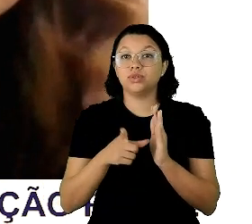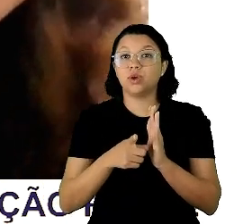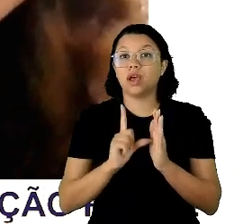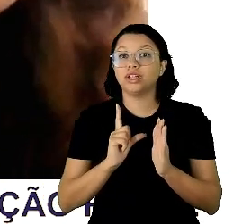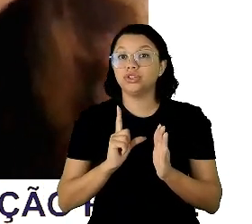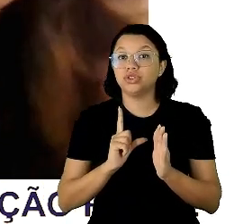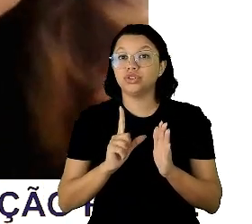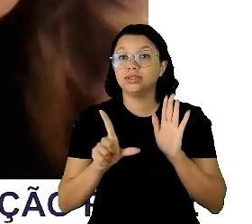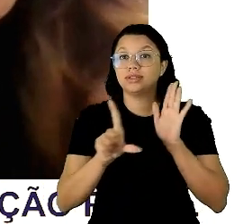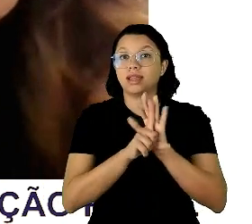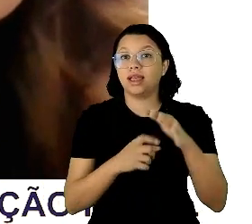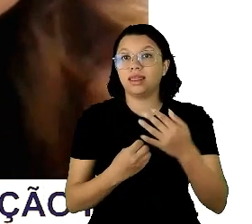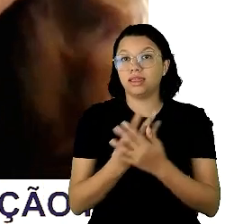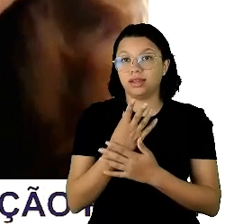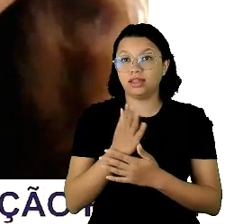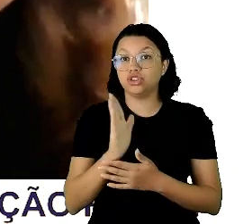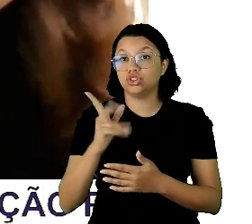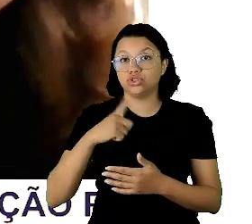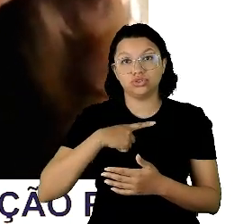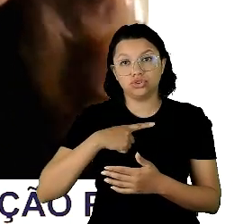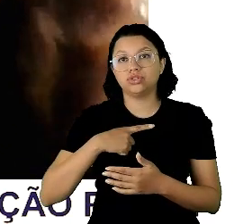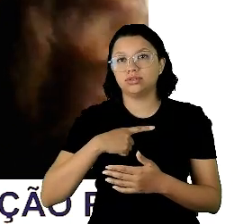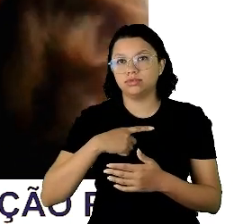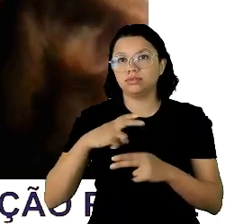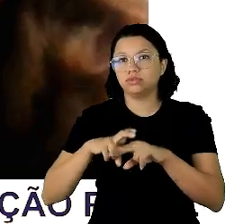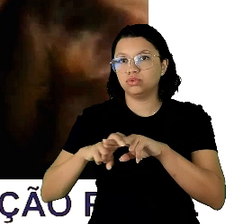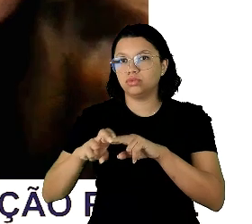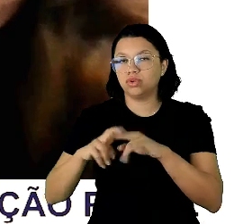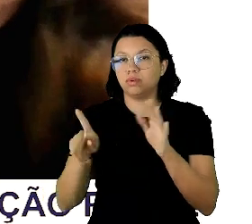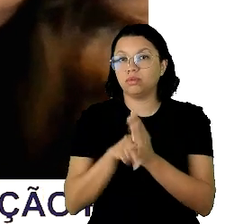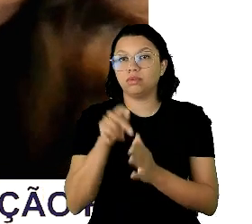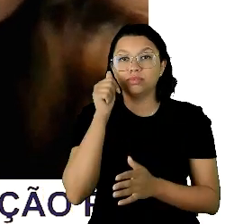da lei. Já tinha o vagão rosa. Mas